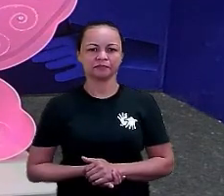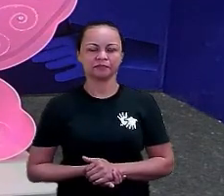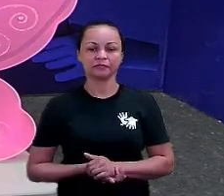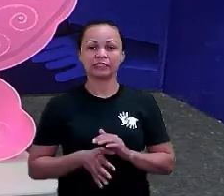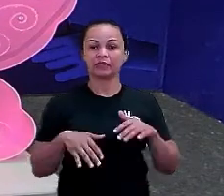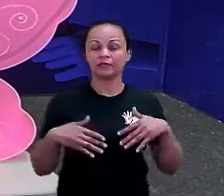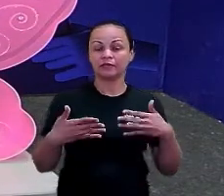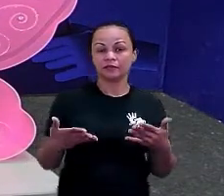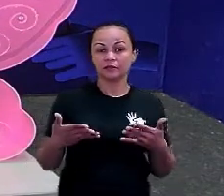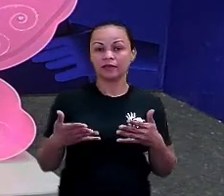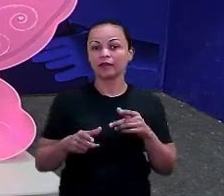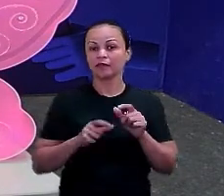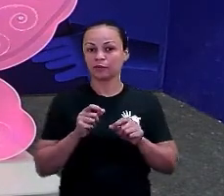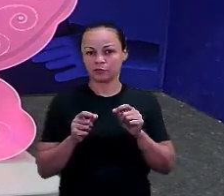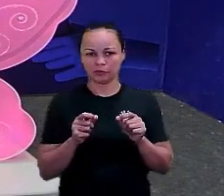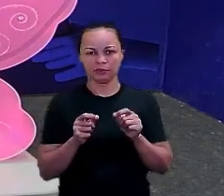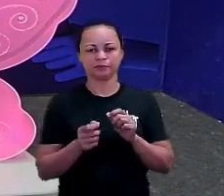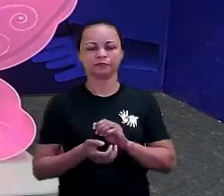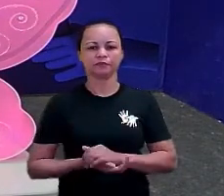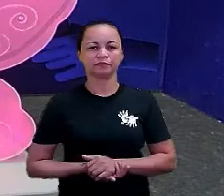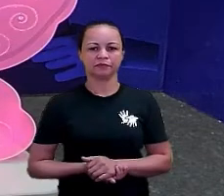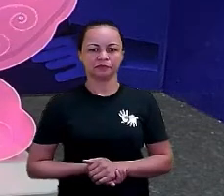E aí,